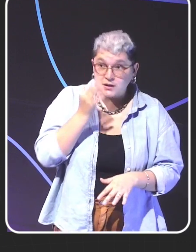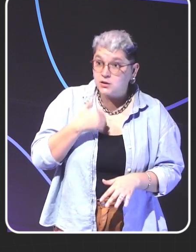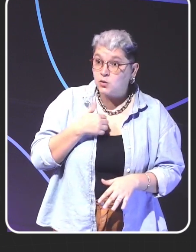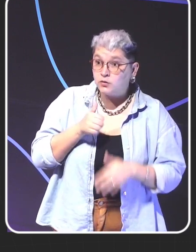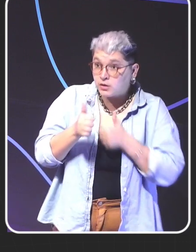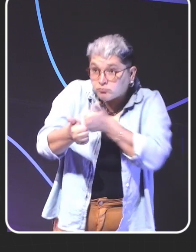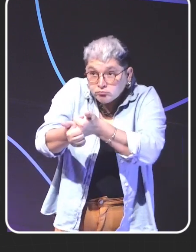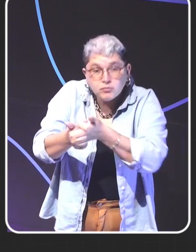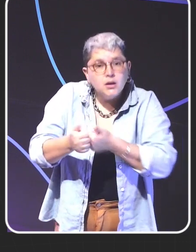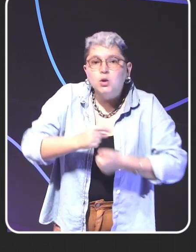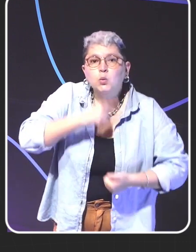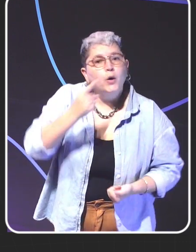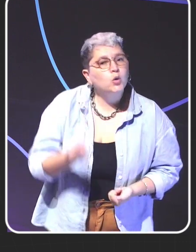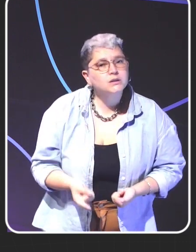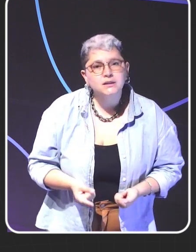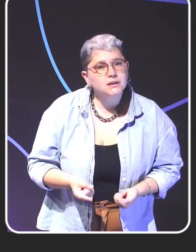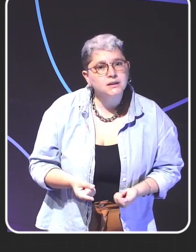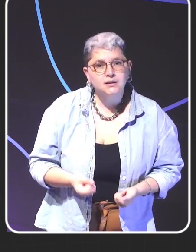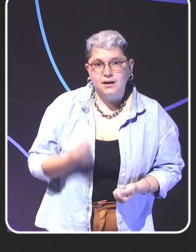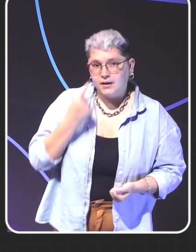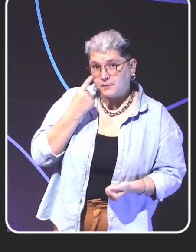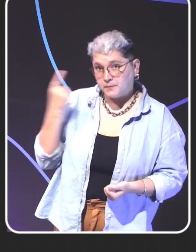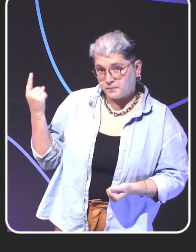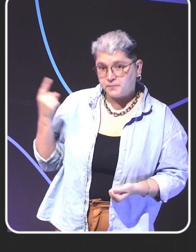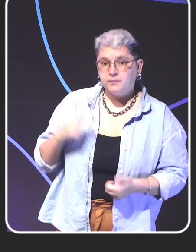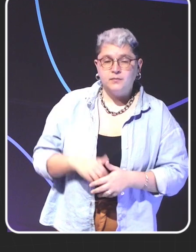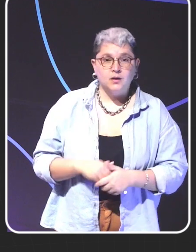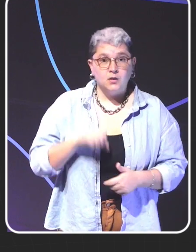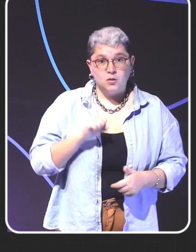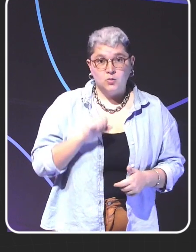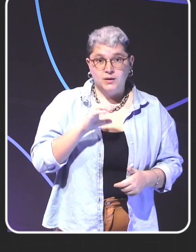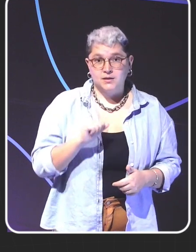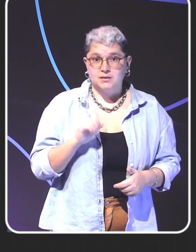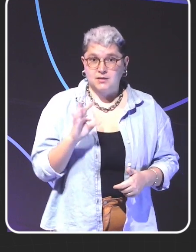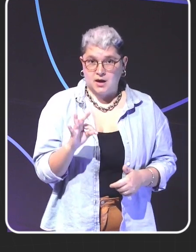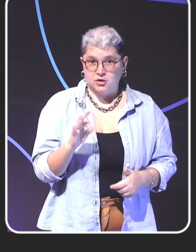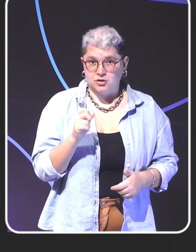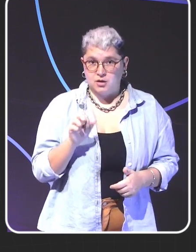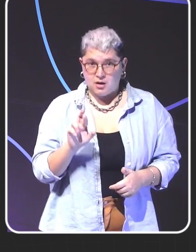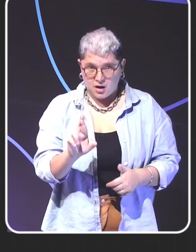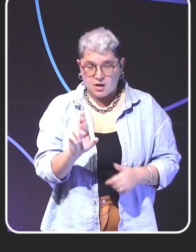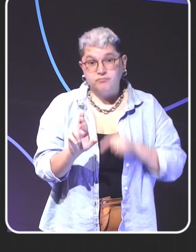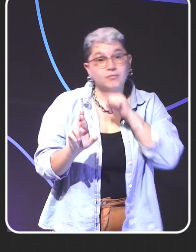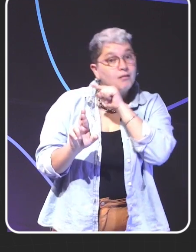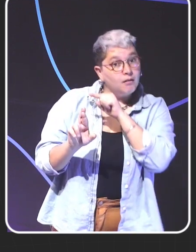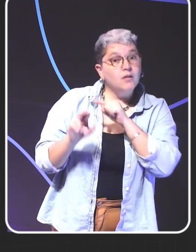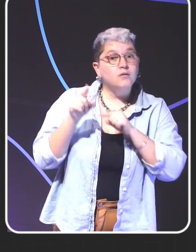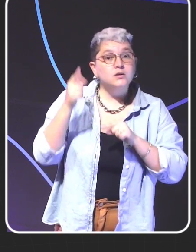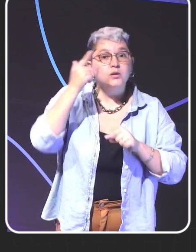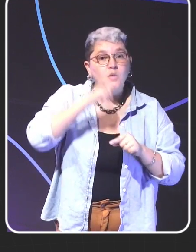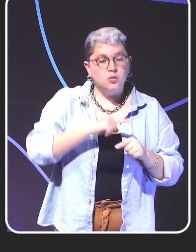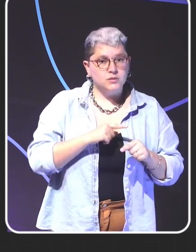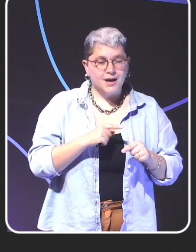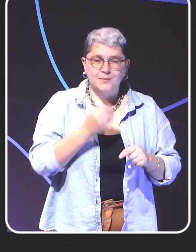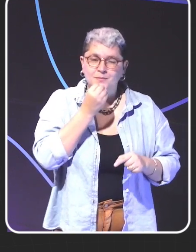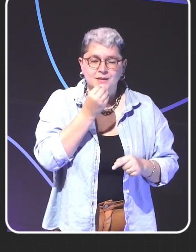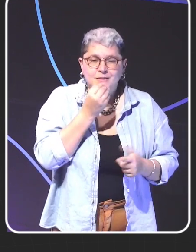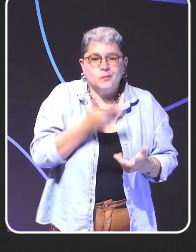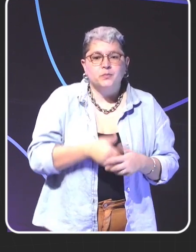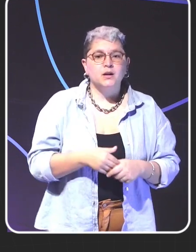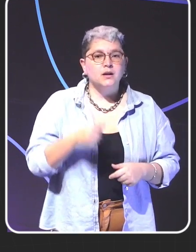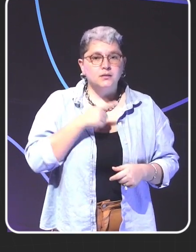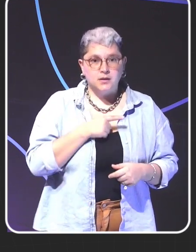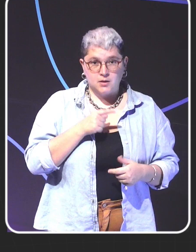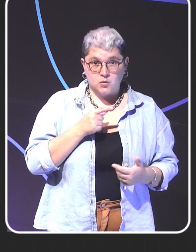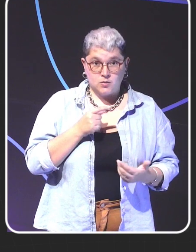museus ao redor do mundo, aí eu trouxe o SketchArt, que é uma forma de você poder facilitar o desenho. Então, eu estou com o lápis,